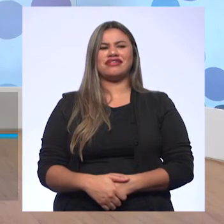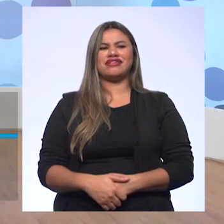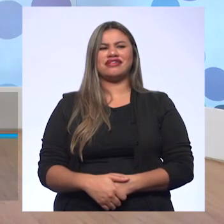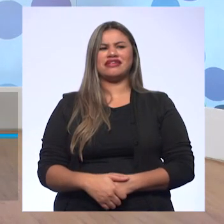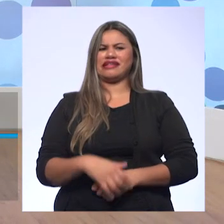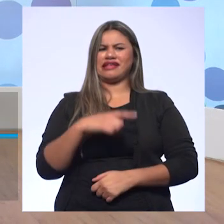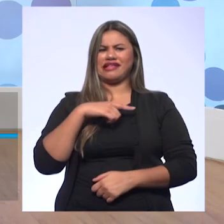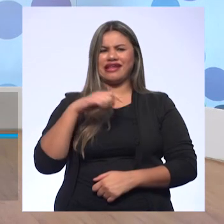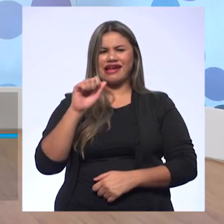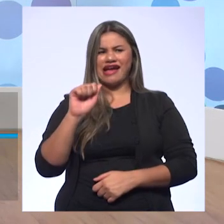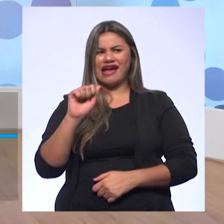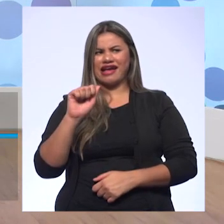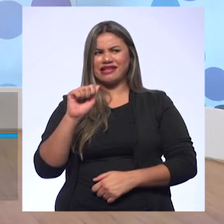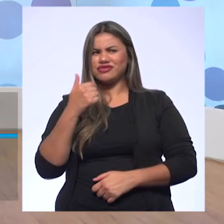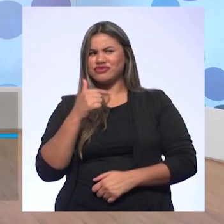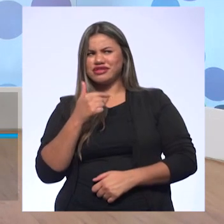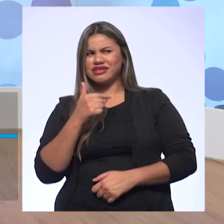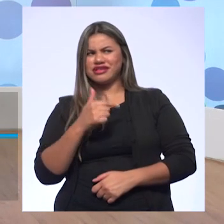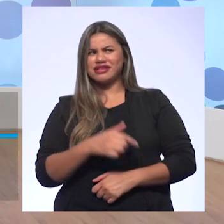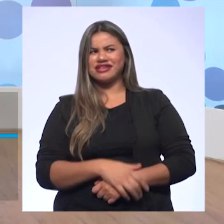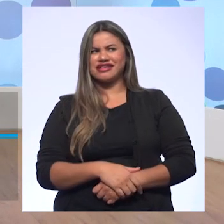não tem?